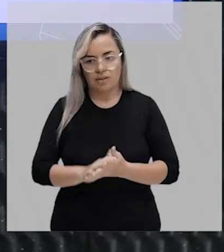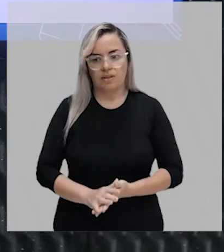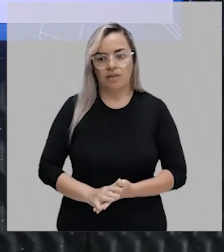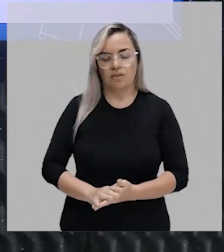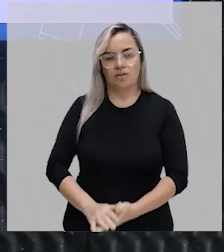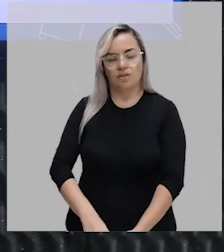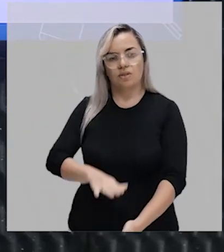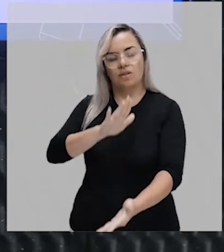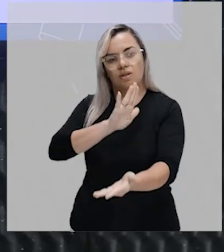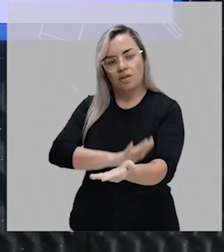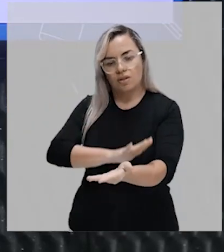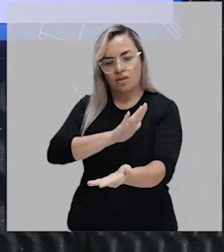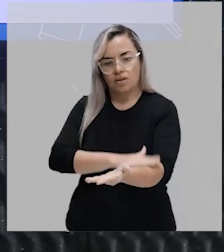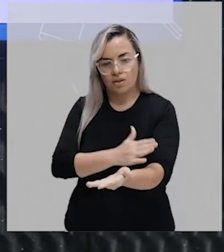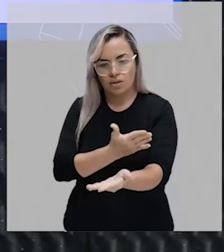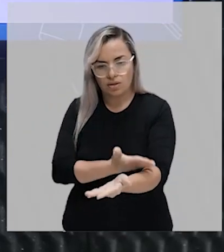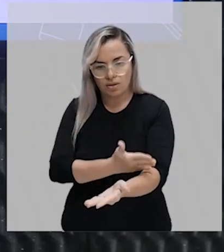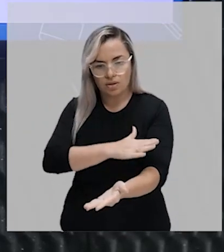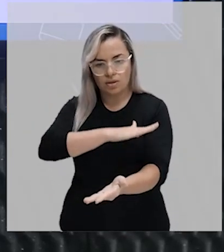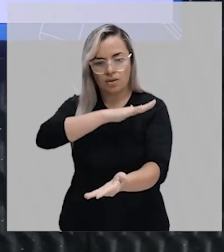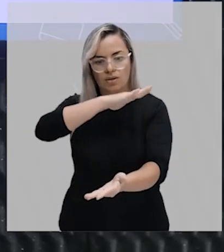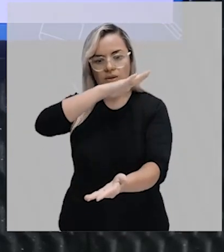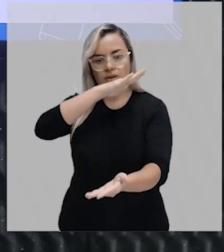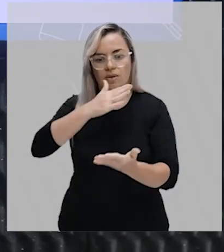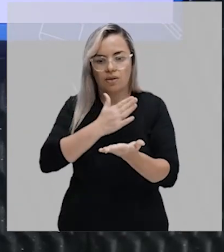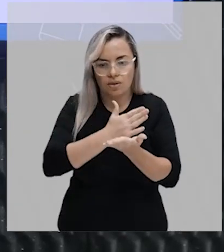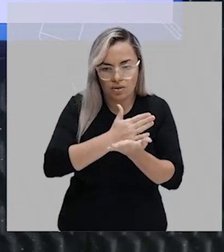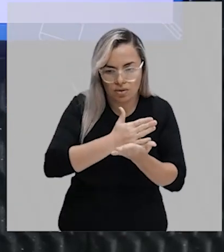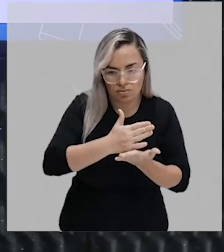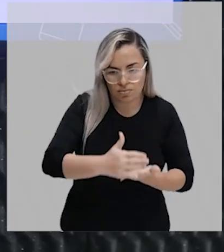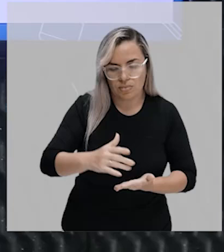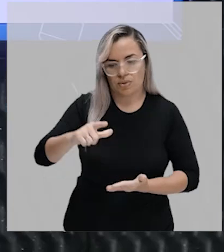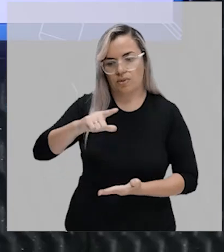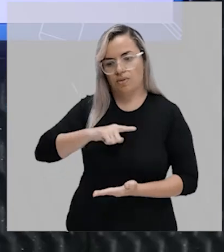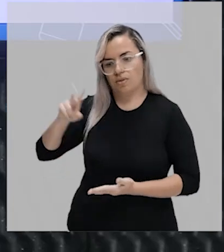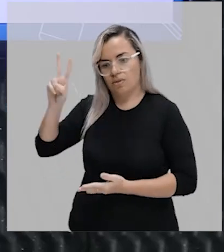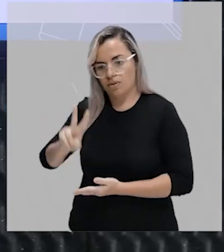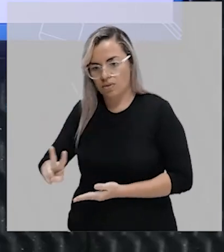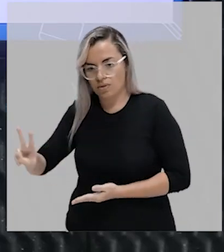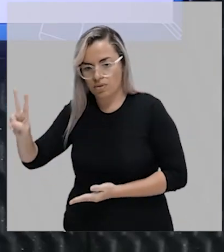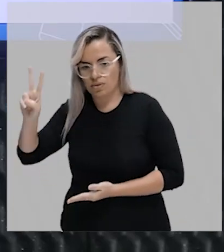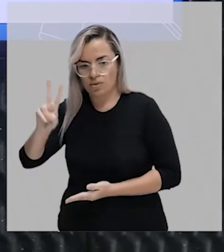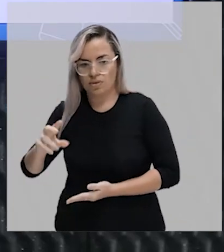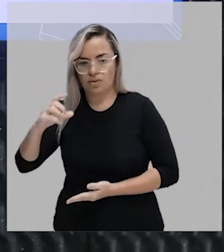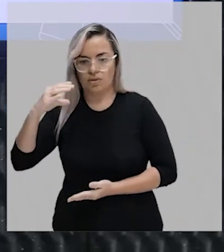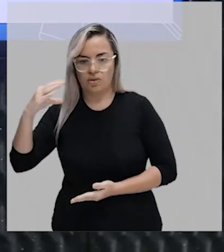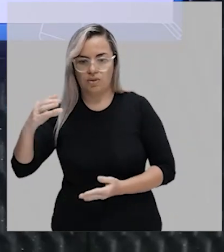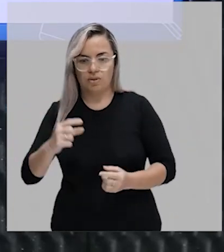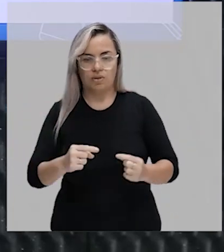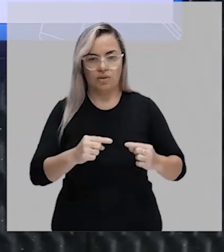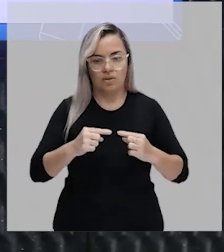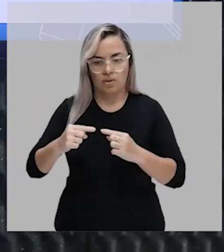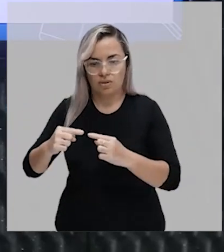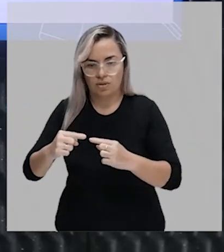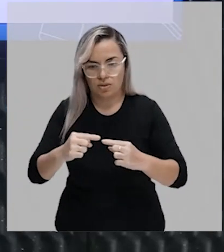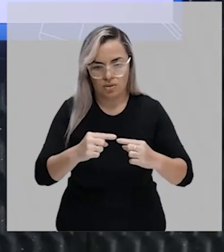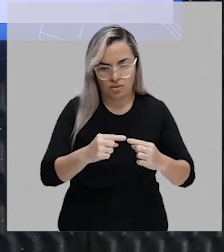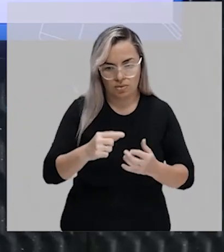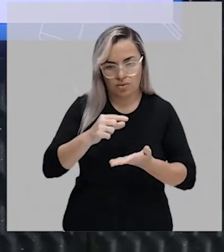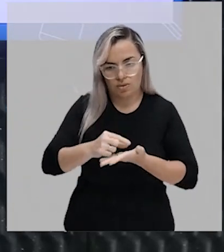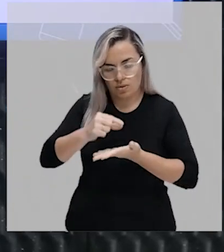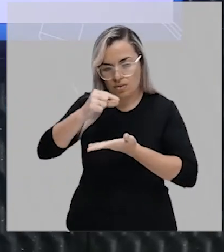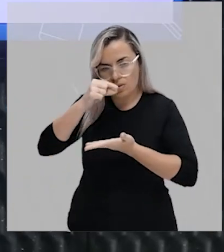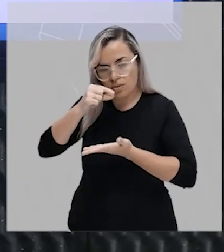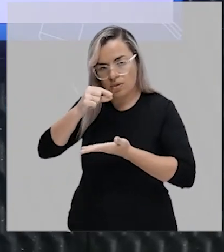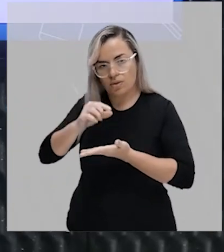informação existente em literatura de que o ácido ascórbico, combinado a medicamento para a